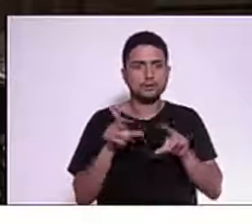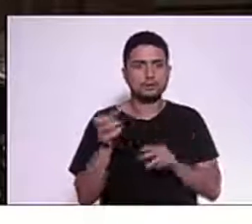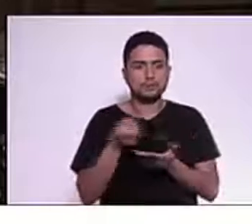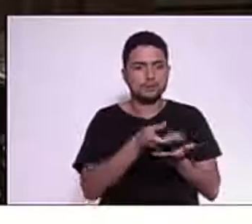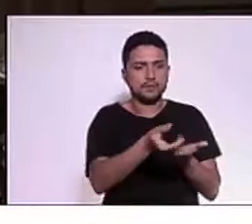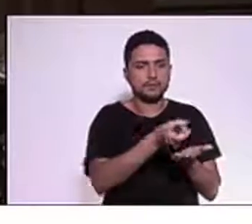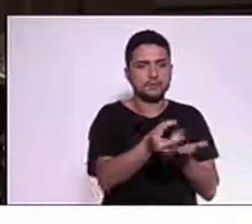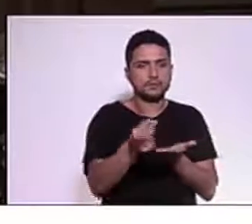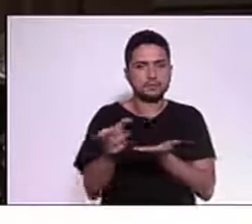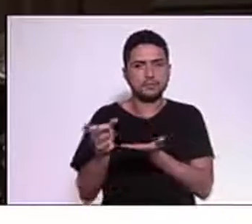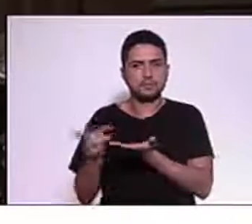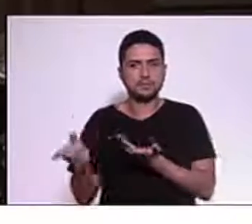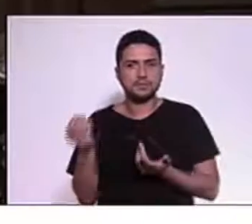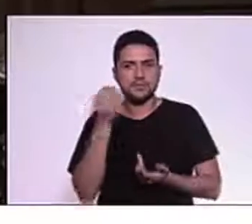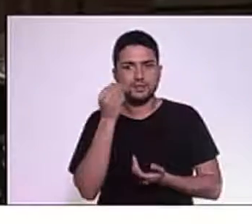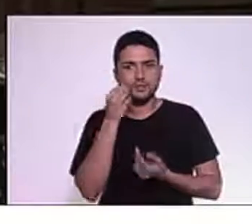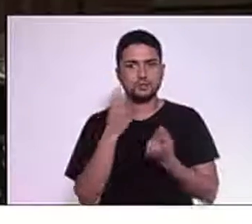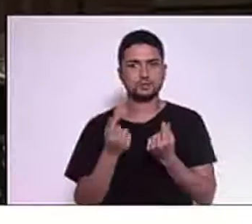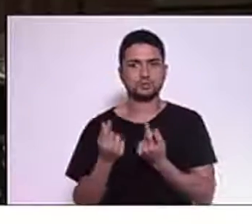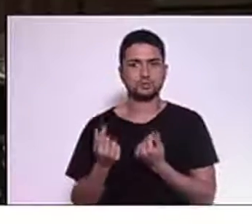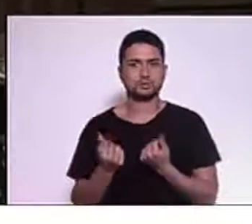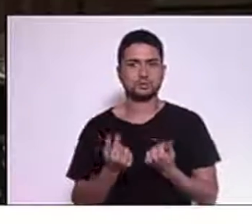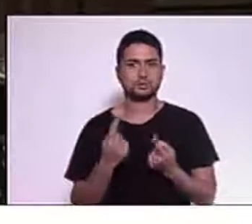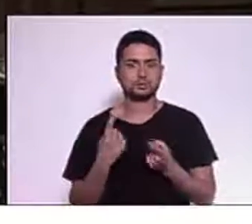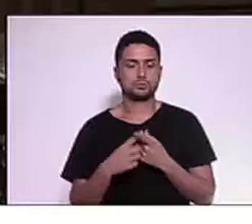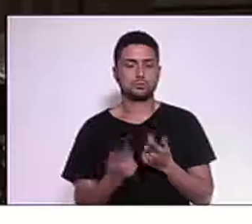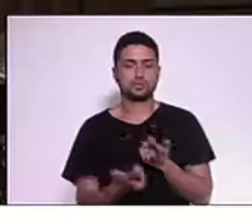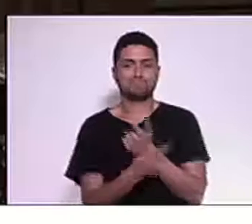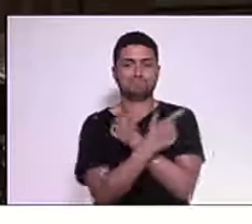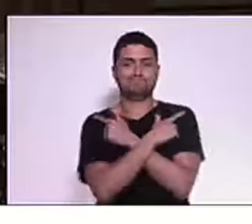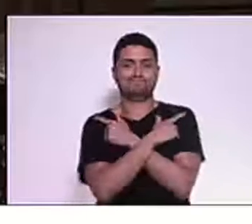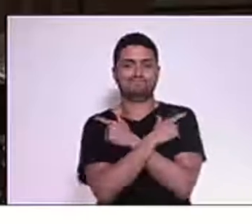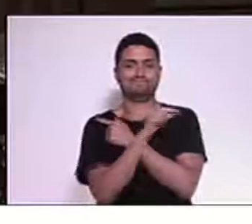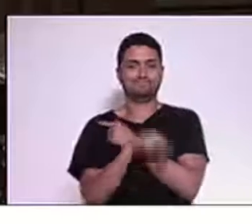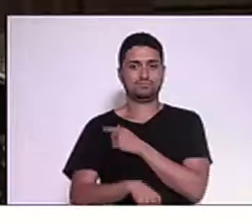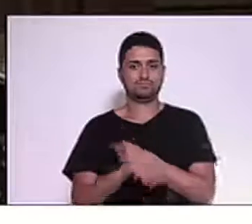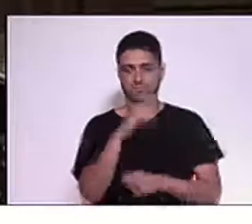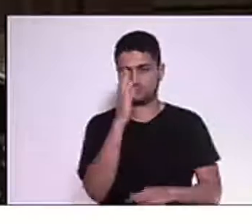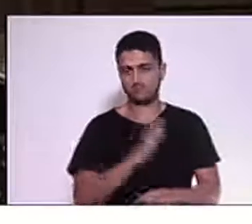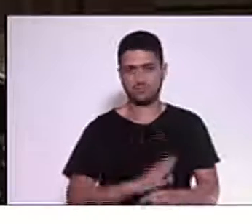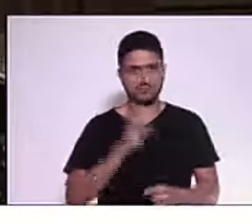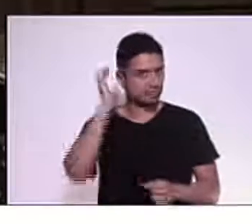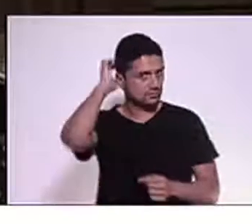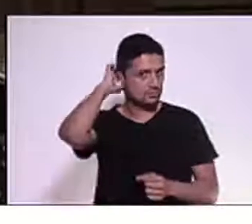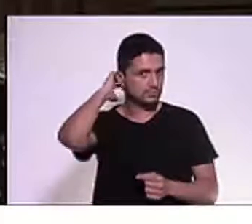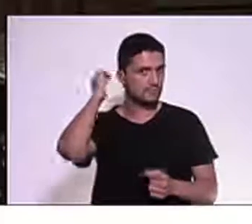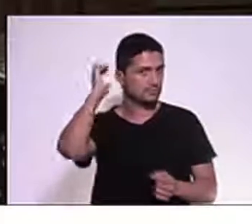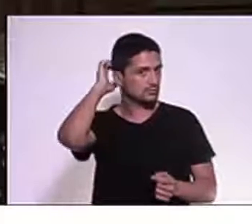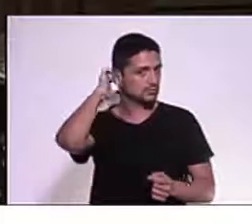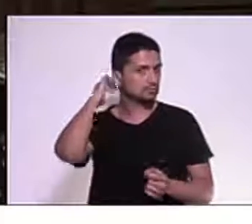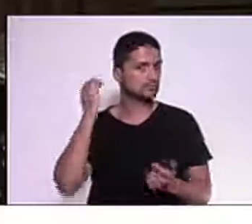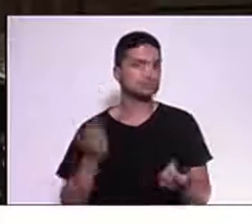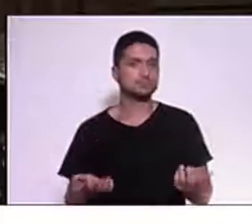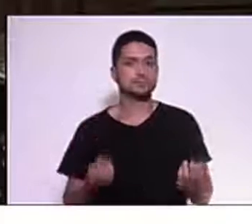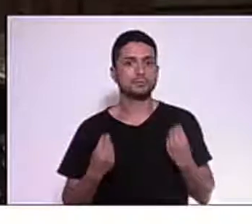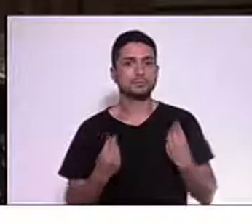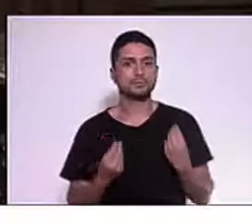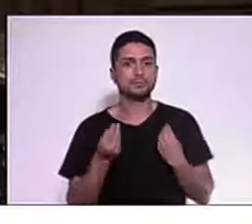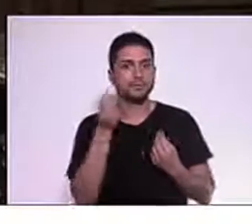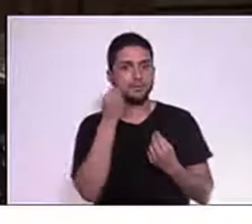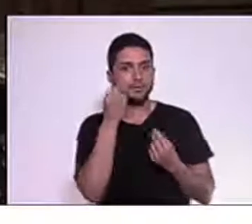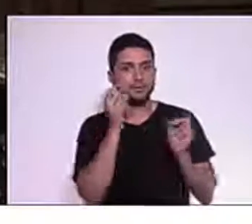ali para tentar ganhar um dinheiro, já que o desemprego é um retrato da cidade do Rio de Janeiro. Estava